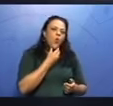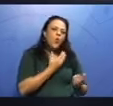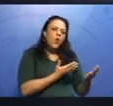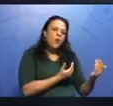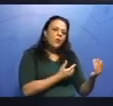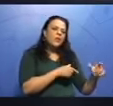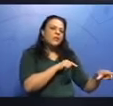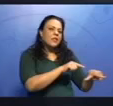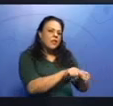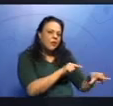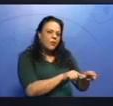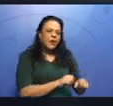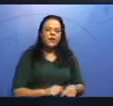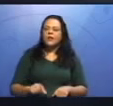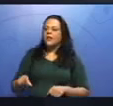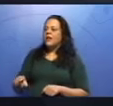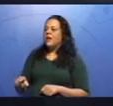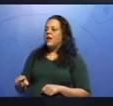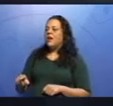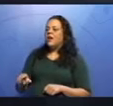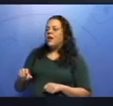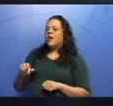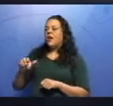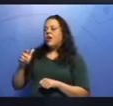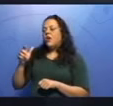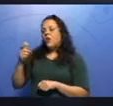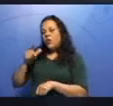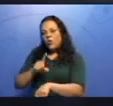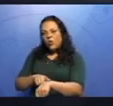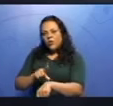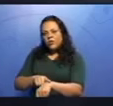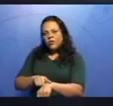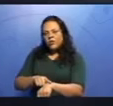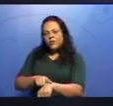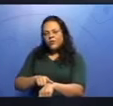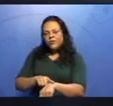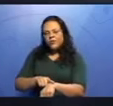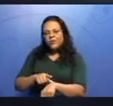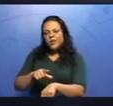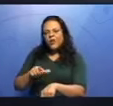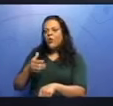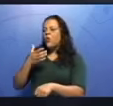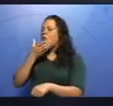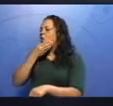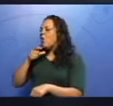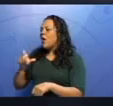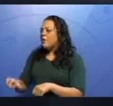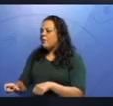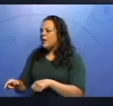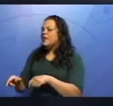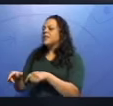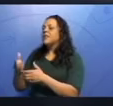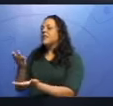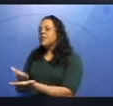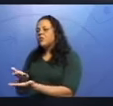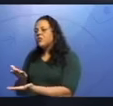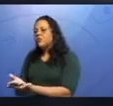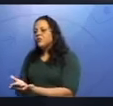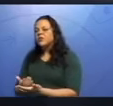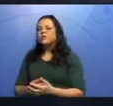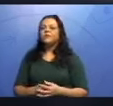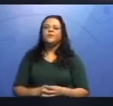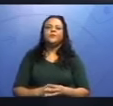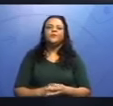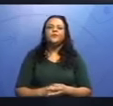rapaz trabalha. A conjunção alternativa relaciona orações em que o que é dito em uma